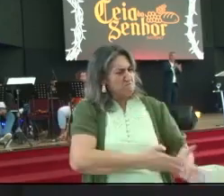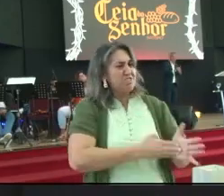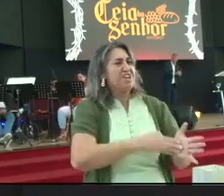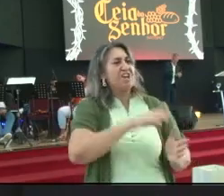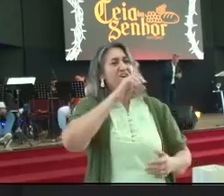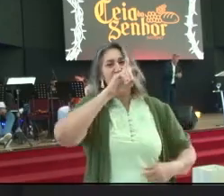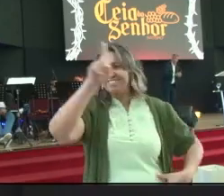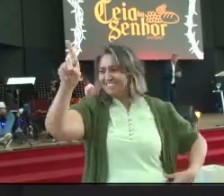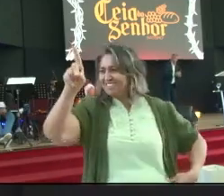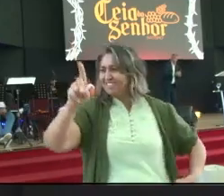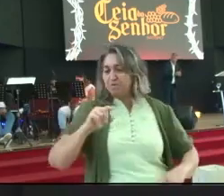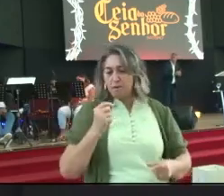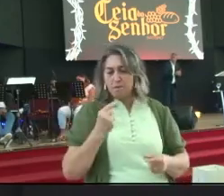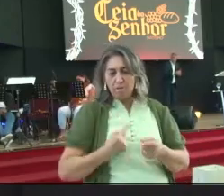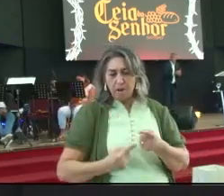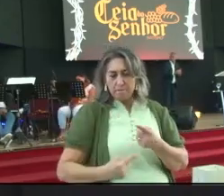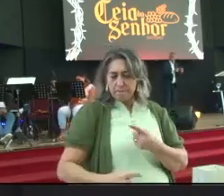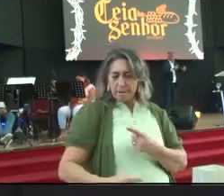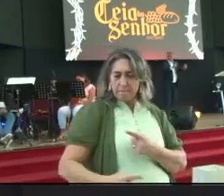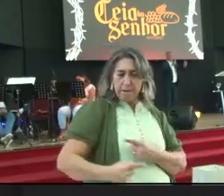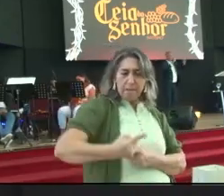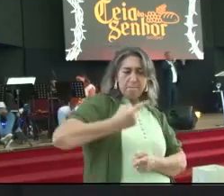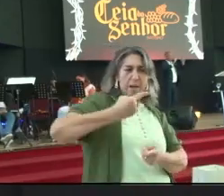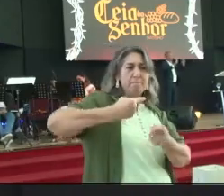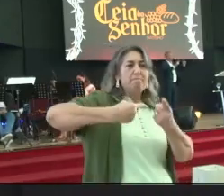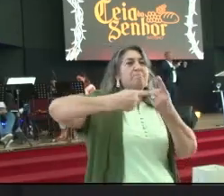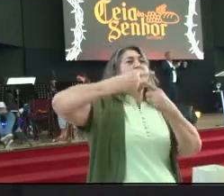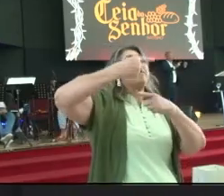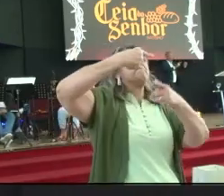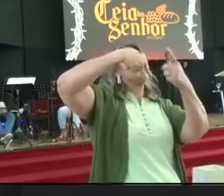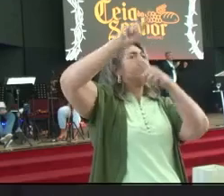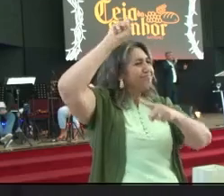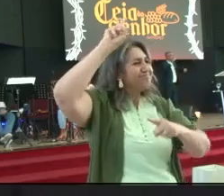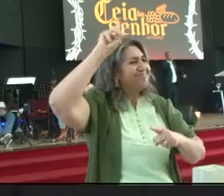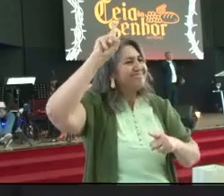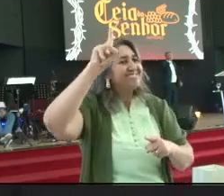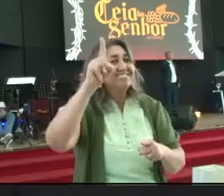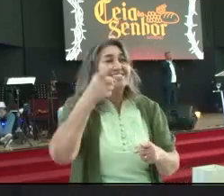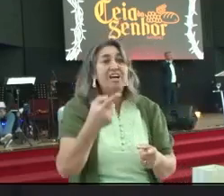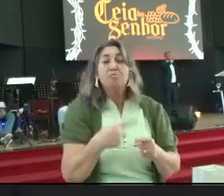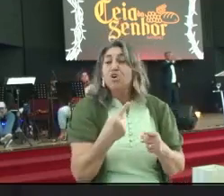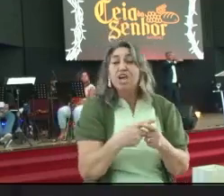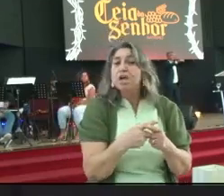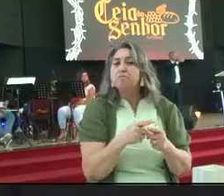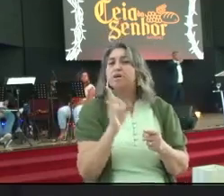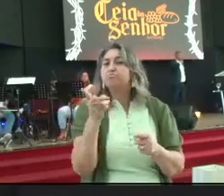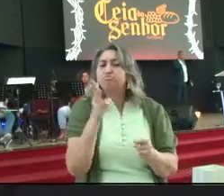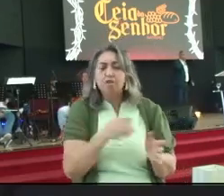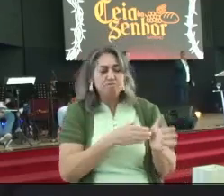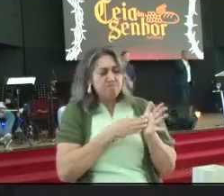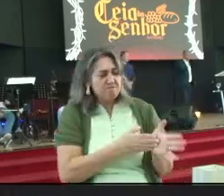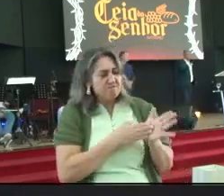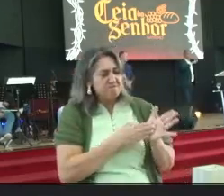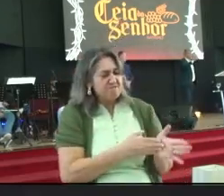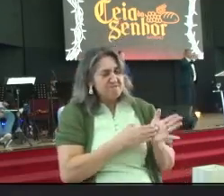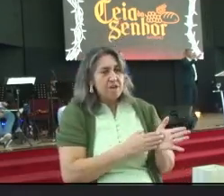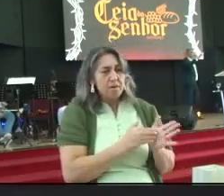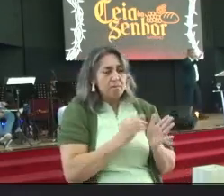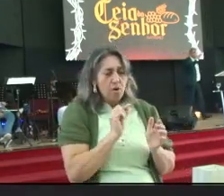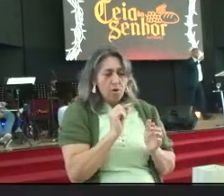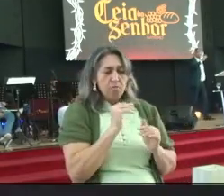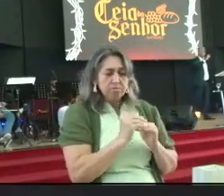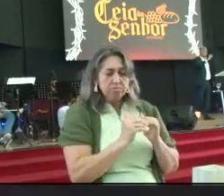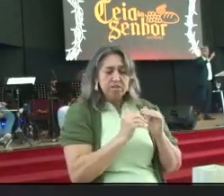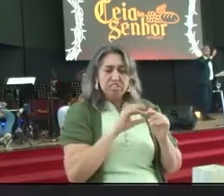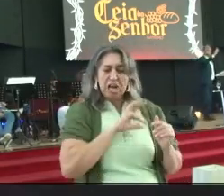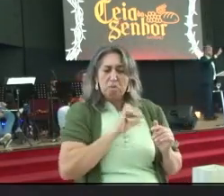fiel a Deus. Porque quem é fiel no pouco, é fiel no muito. E sabe o que ele me deu de testemunho?